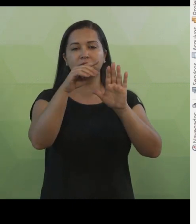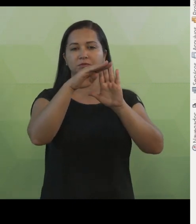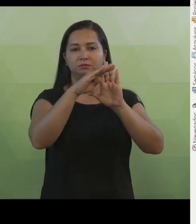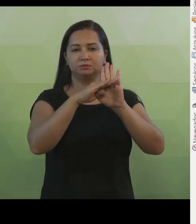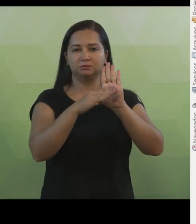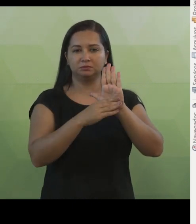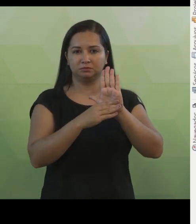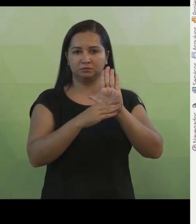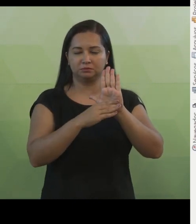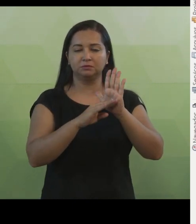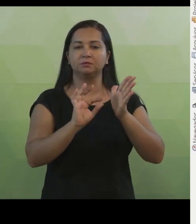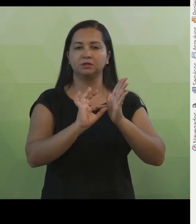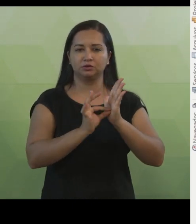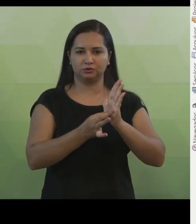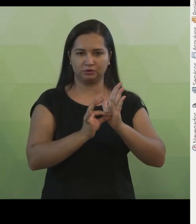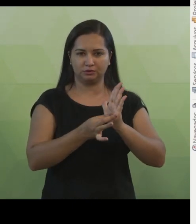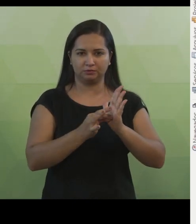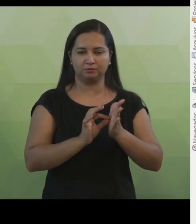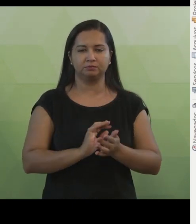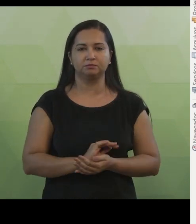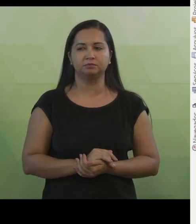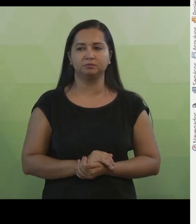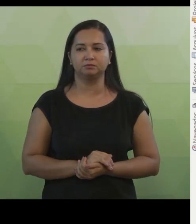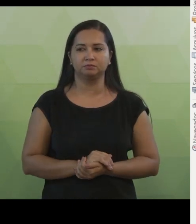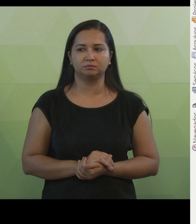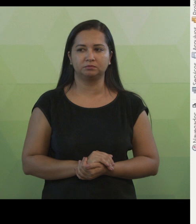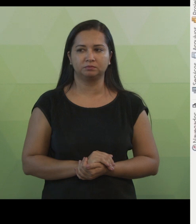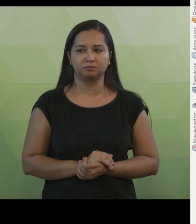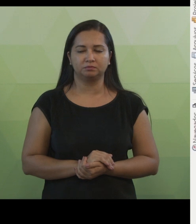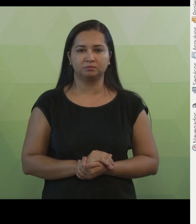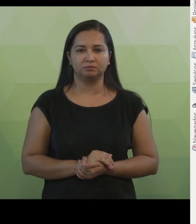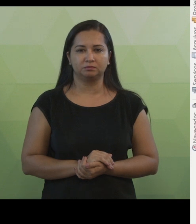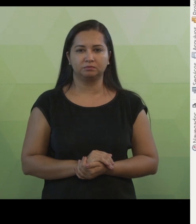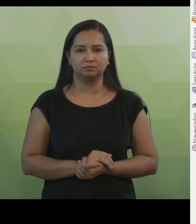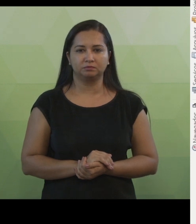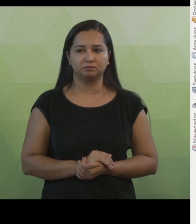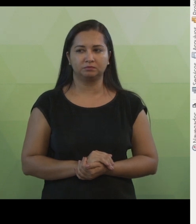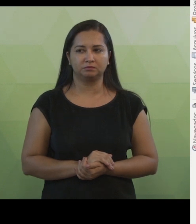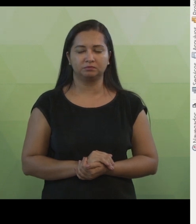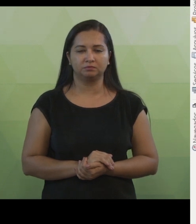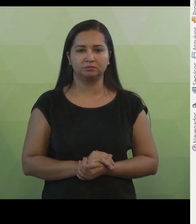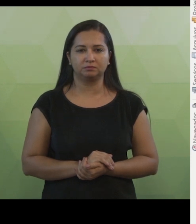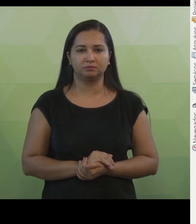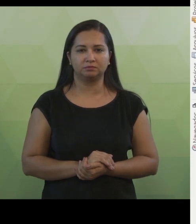Então ele será compilado e aqui apresenta a mensagem que nós